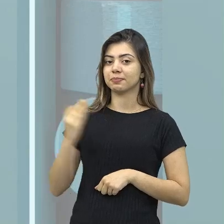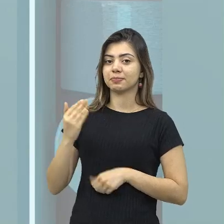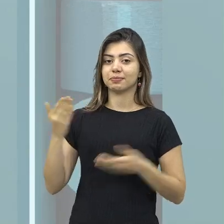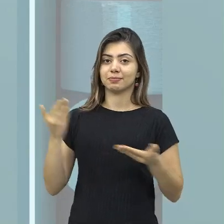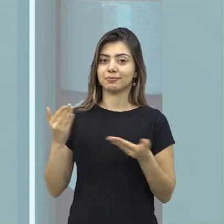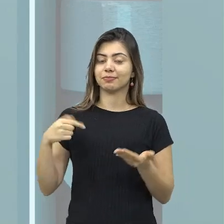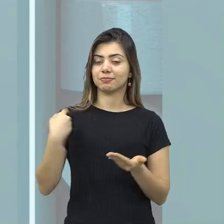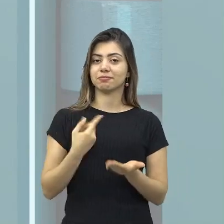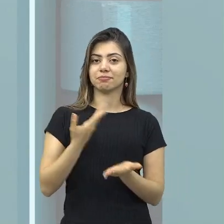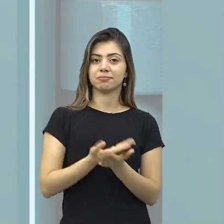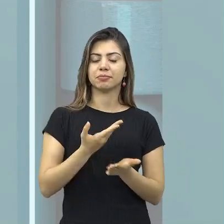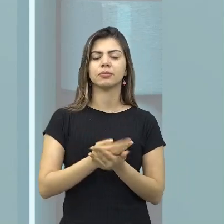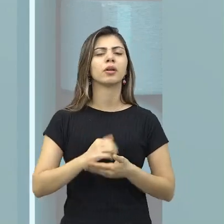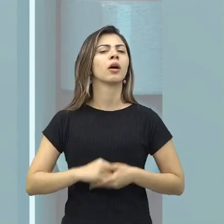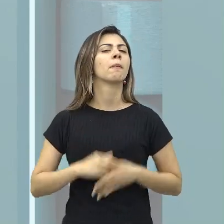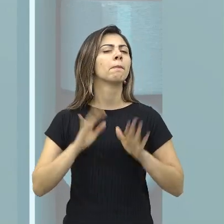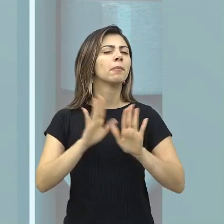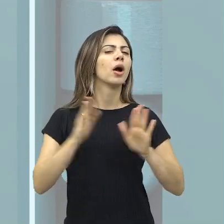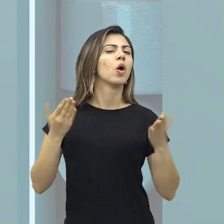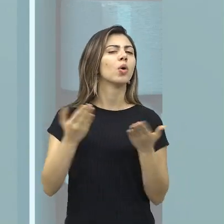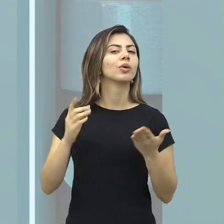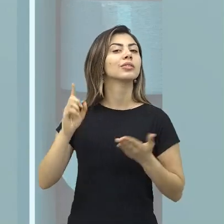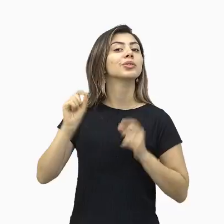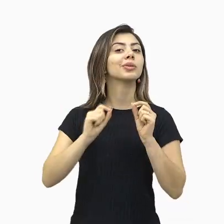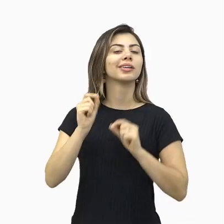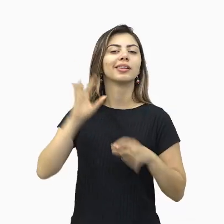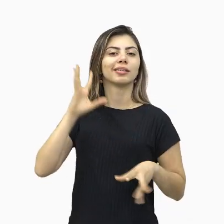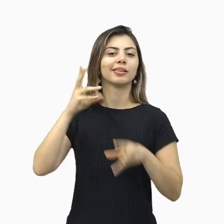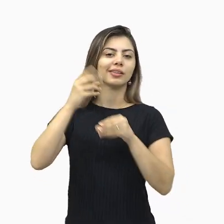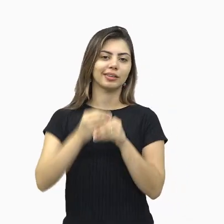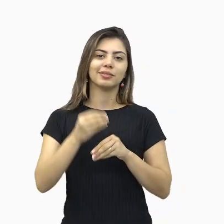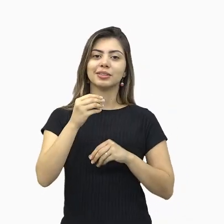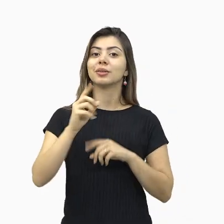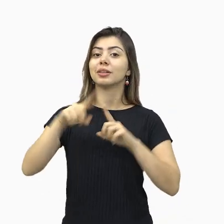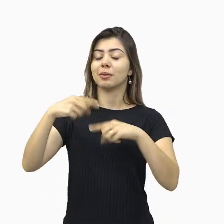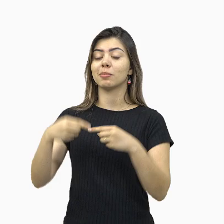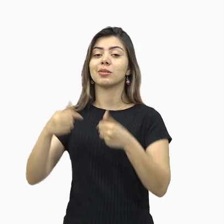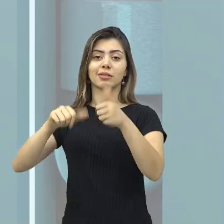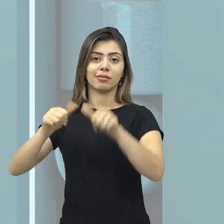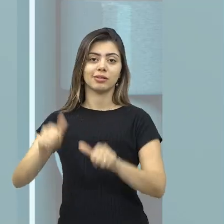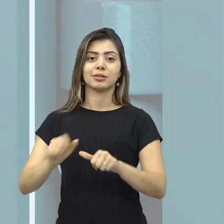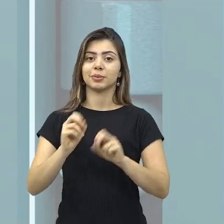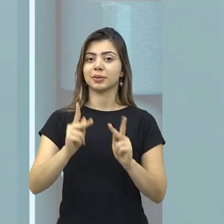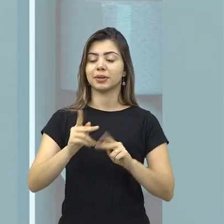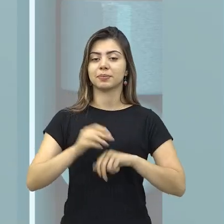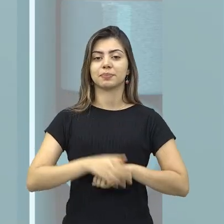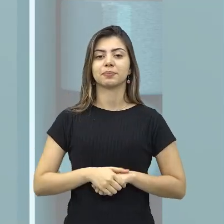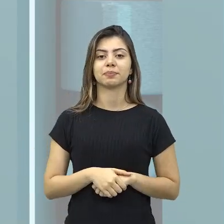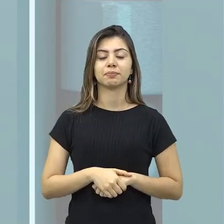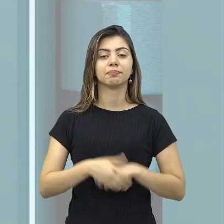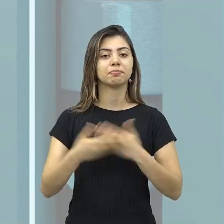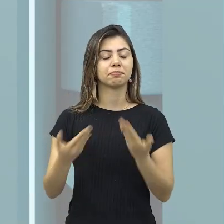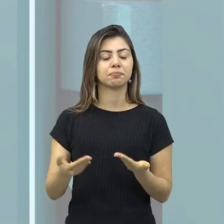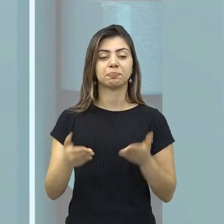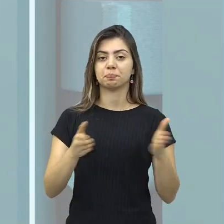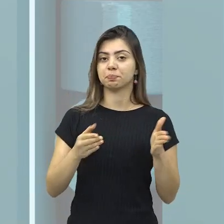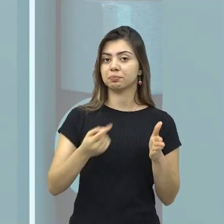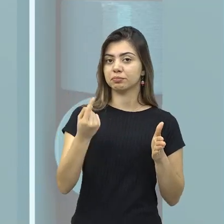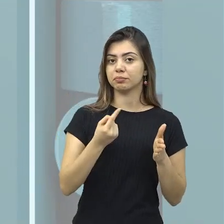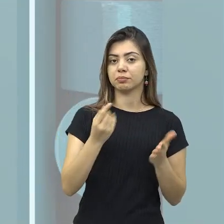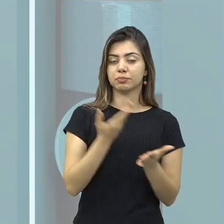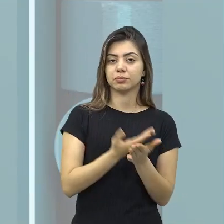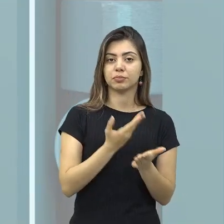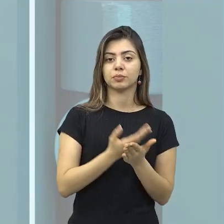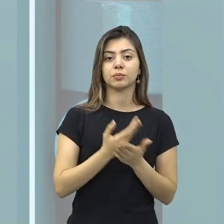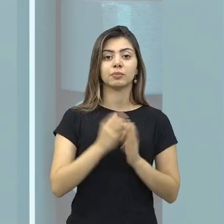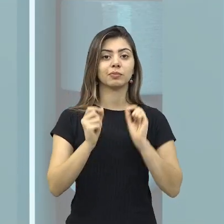Por falar nisso, a nossa aula de hoje é de revisão e, posteriormente, aí, a avaliação. Olha só, então na primeira parte da aula nós vamos trabalhar